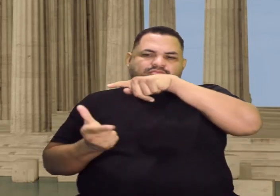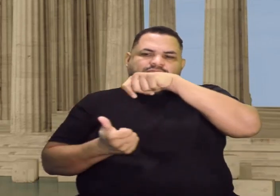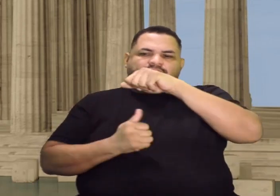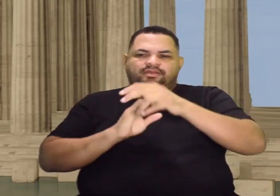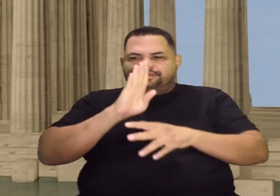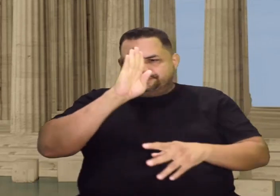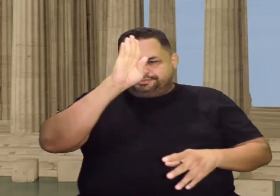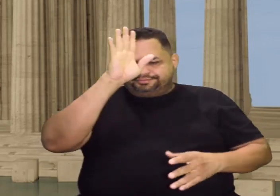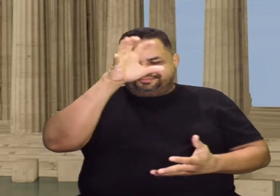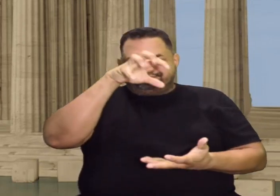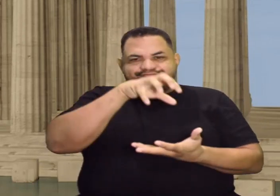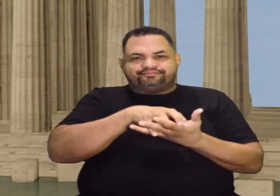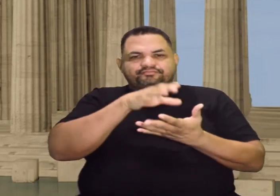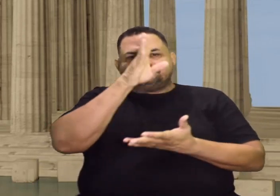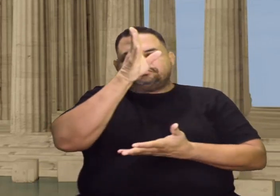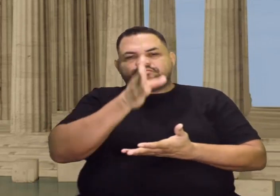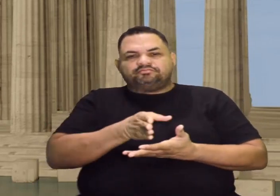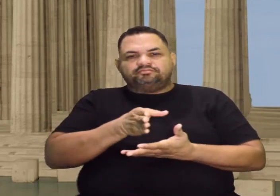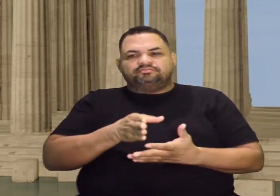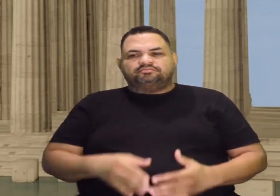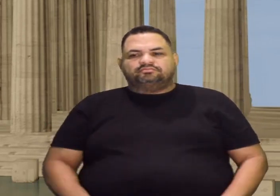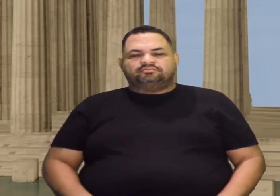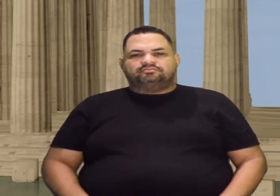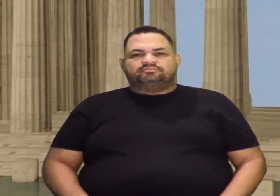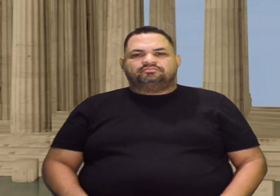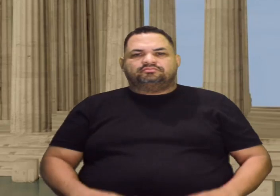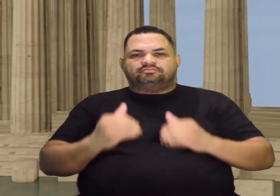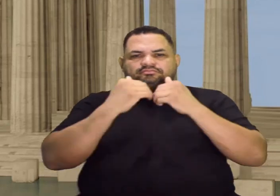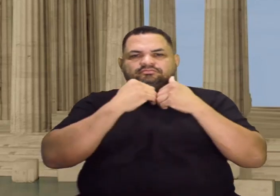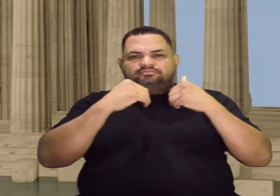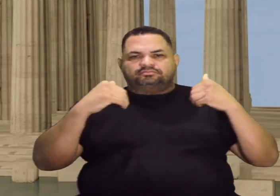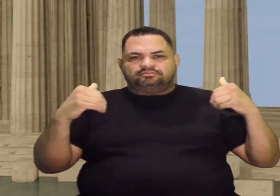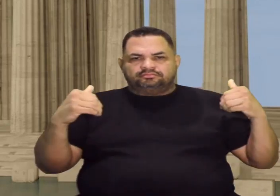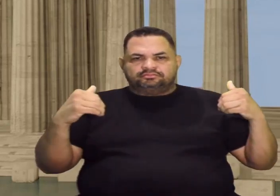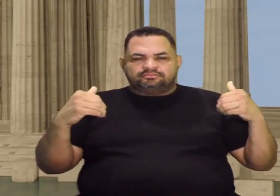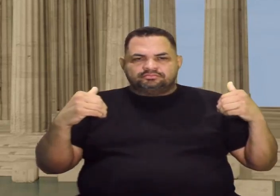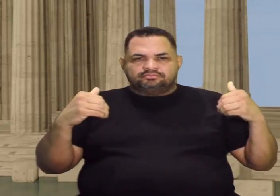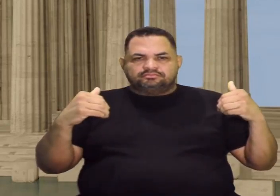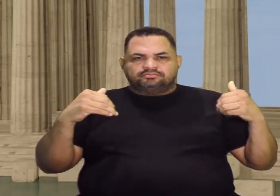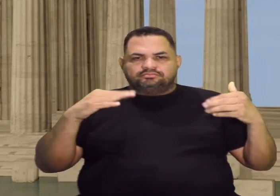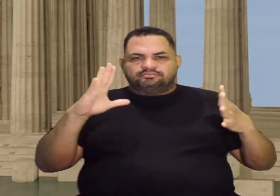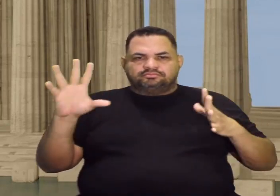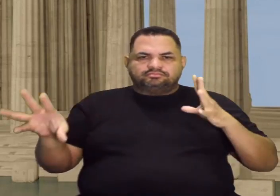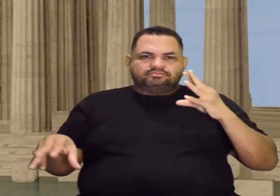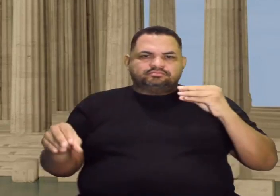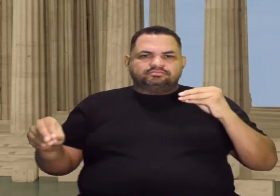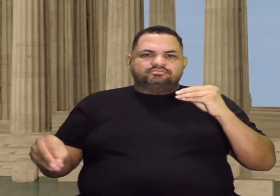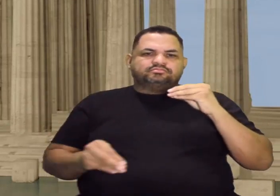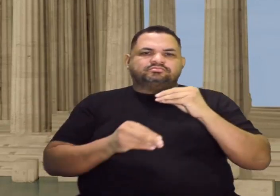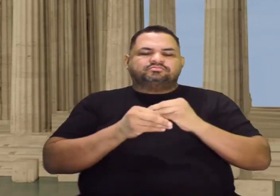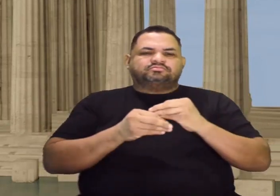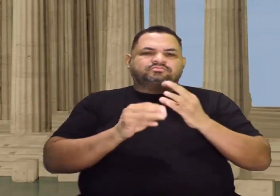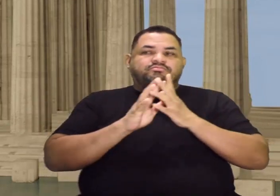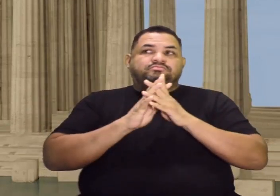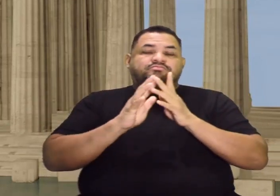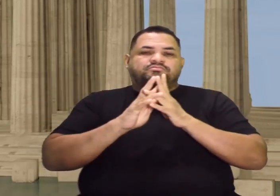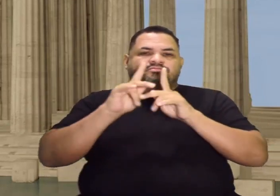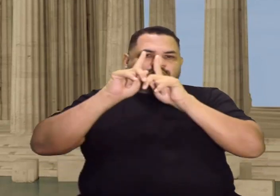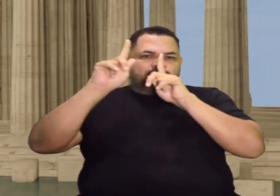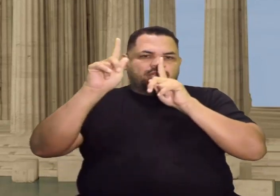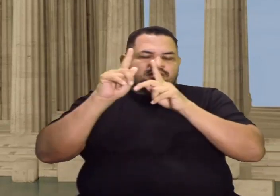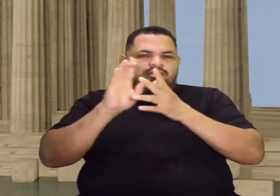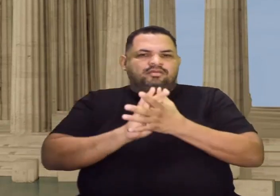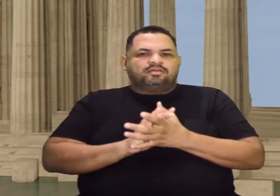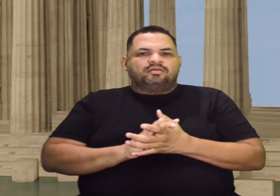estática, nessa perspectiva. O rompimento é trazer o quê? Qual a ideia, Galileu Galilei? Fala aí para